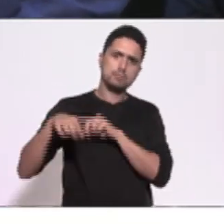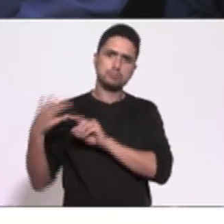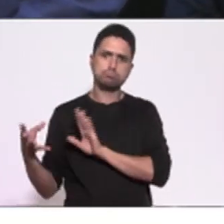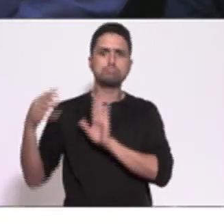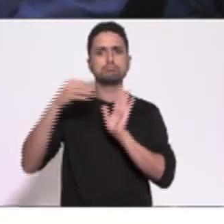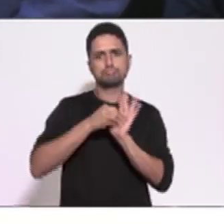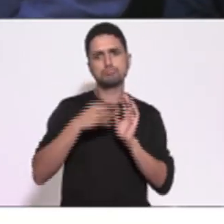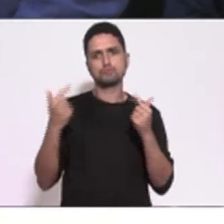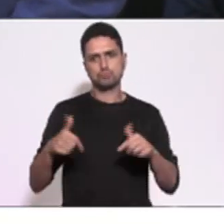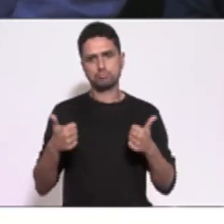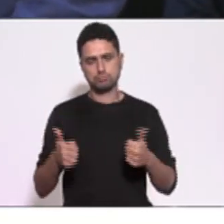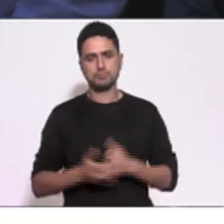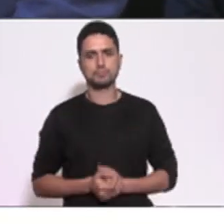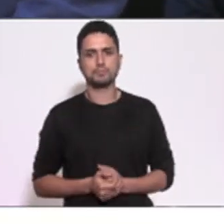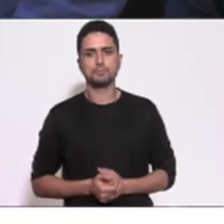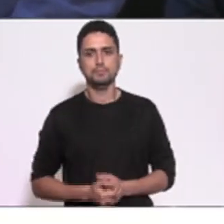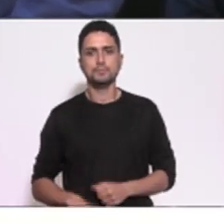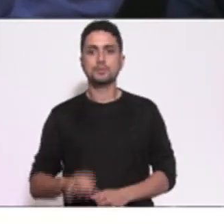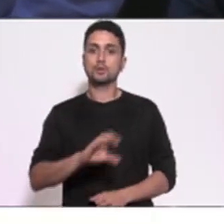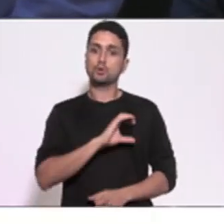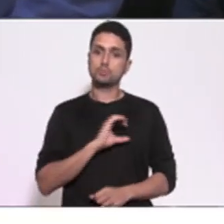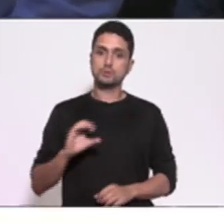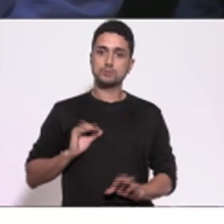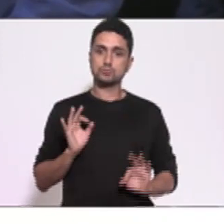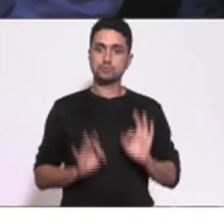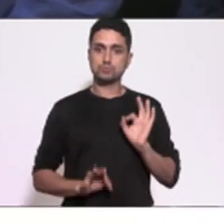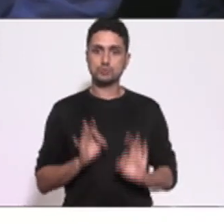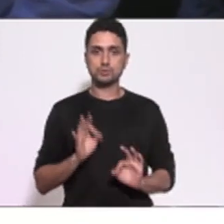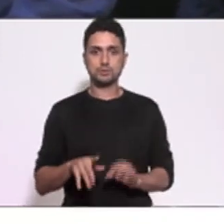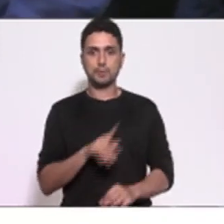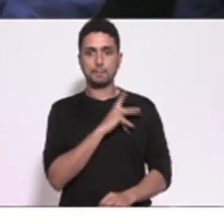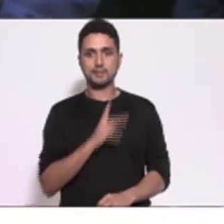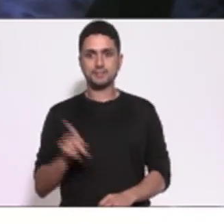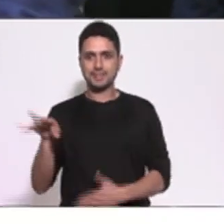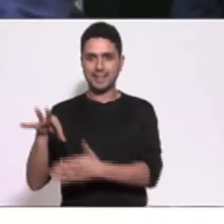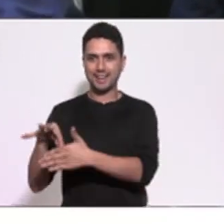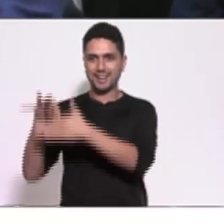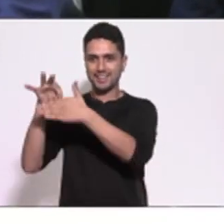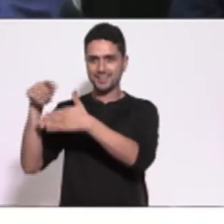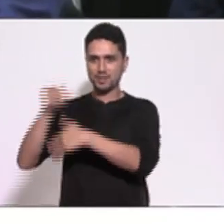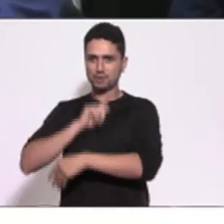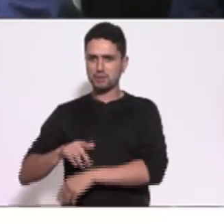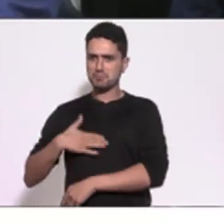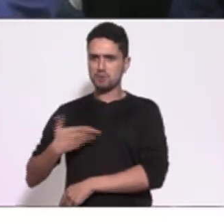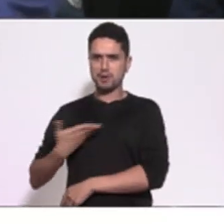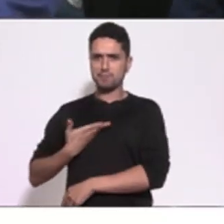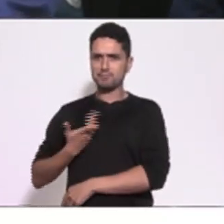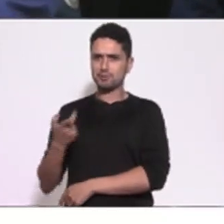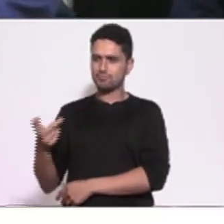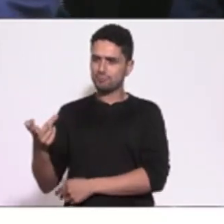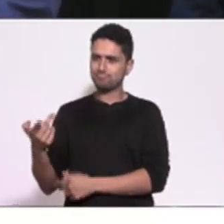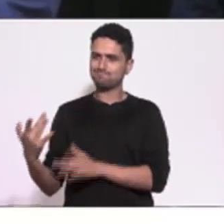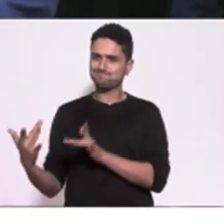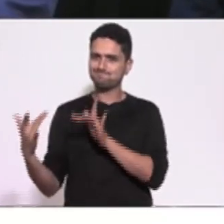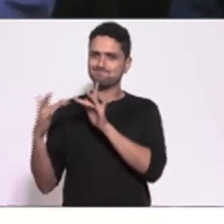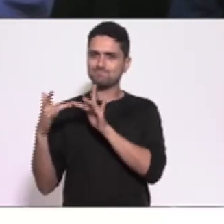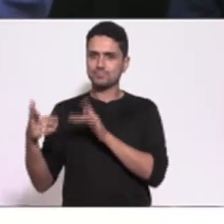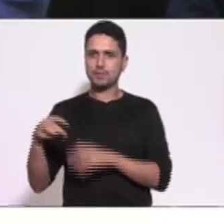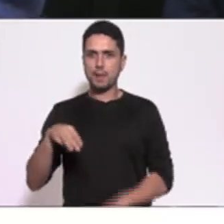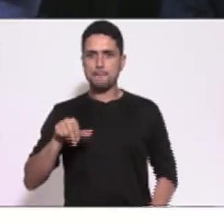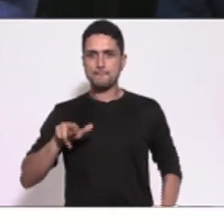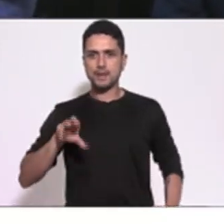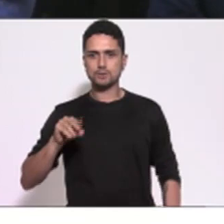Constituição e Justiça, presidente, líder do governo, meu amigo, meu irmão Márcio Pacheco. Primeiro dizer que o